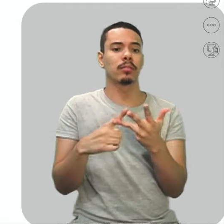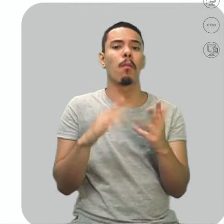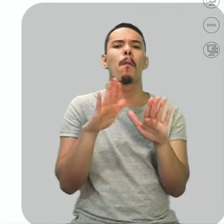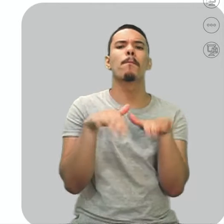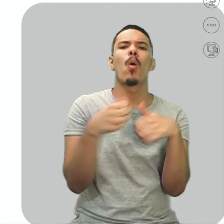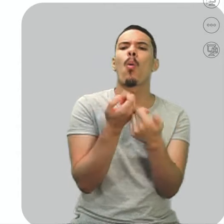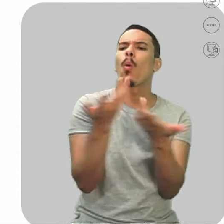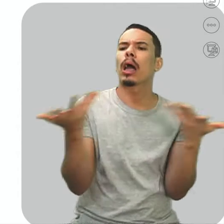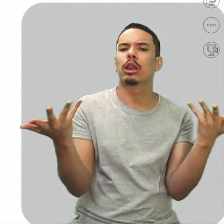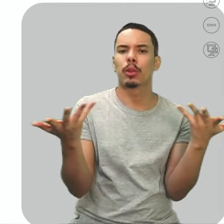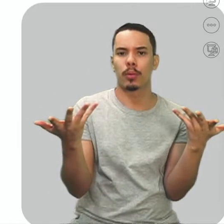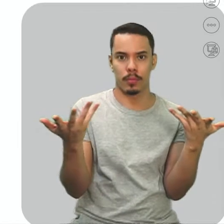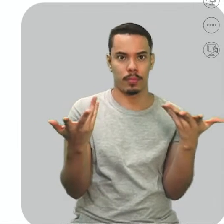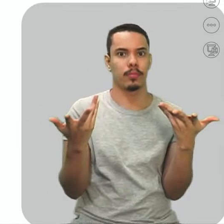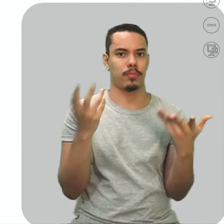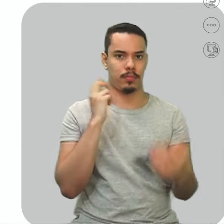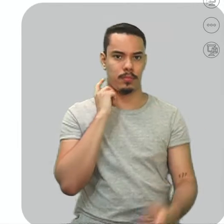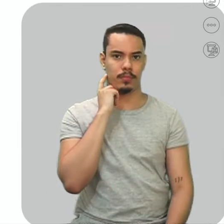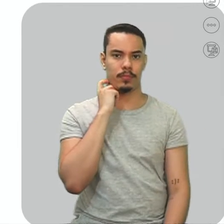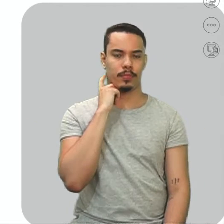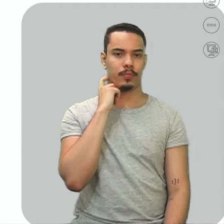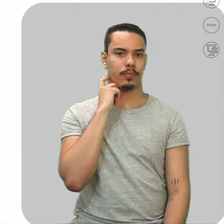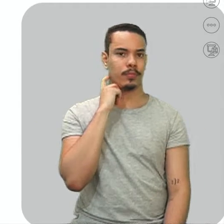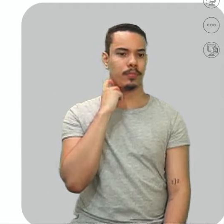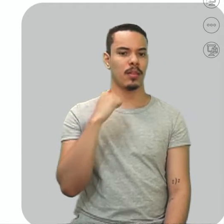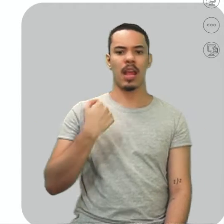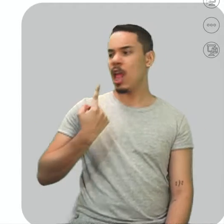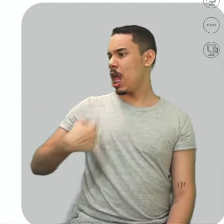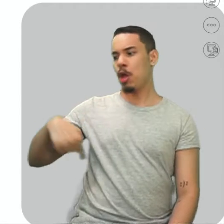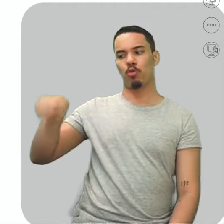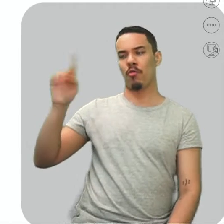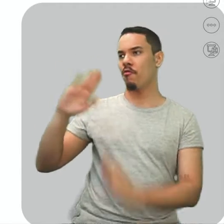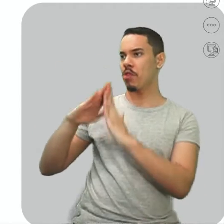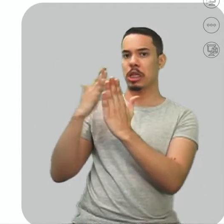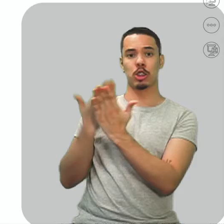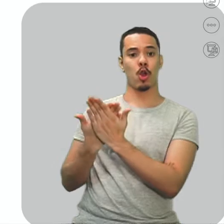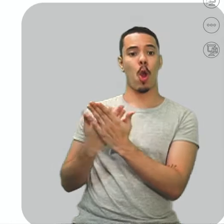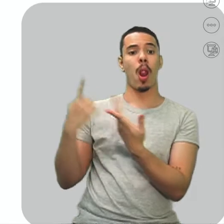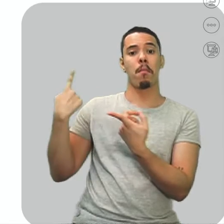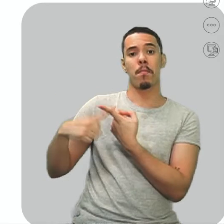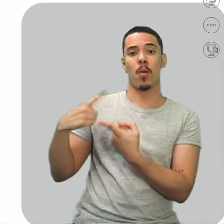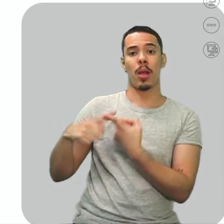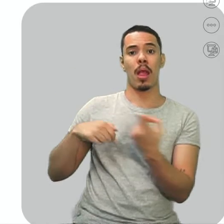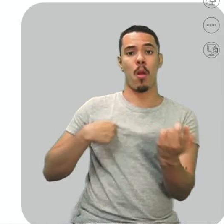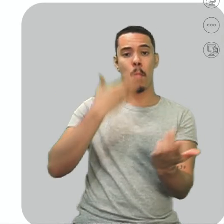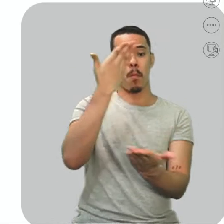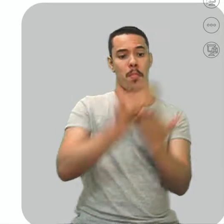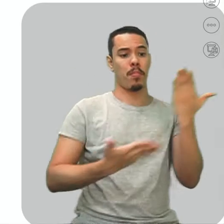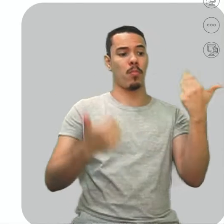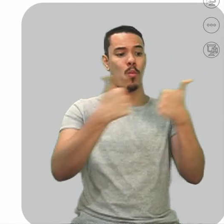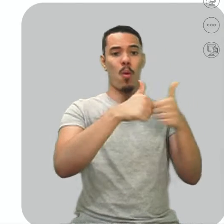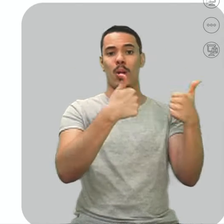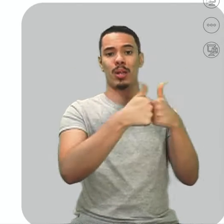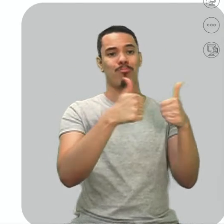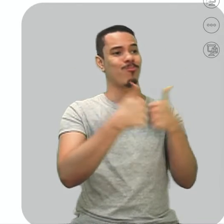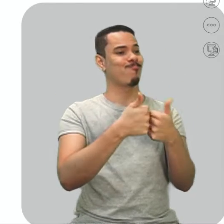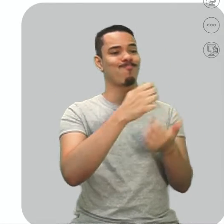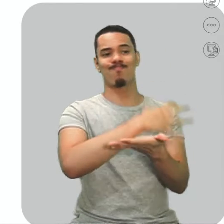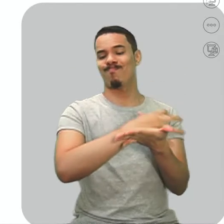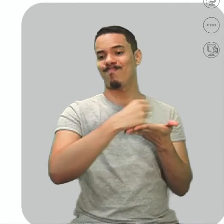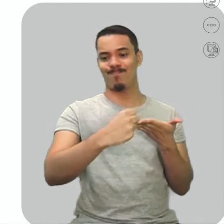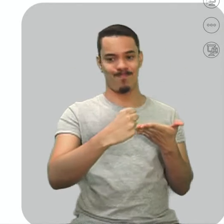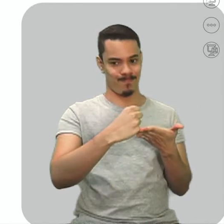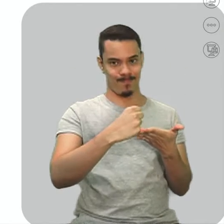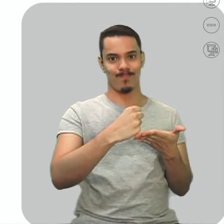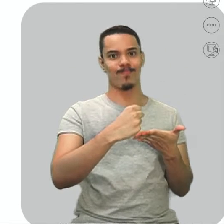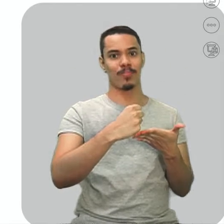quanto tá bom não fui à escola porque perdi o ônibus Então